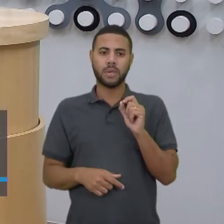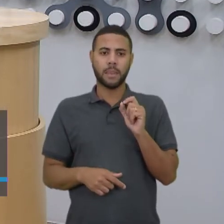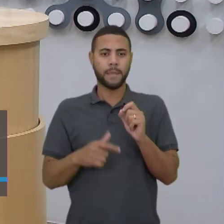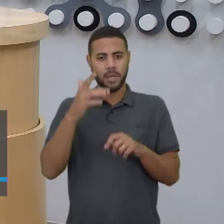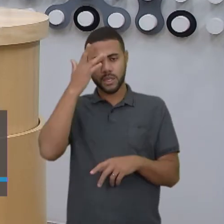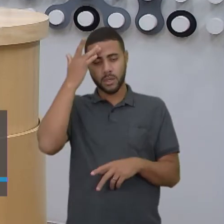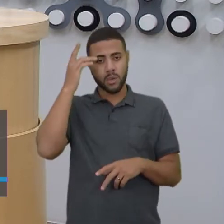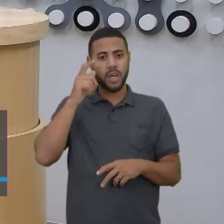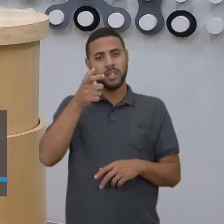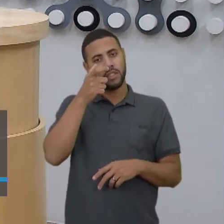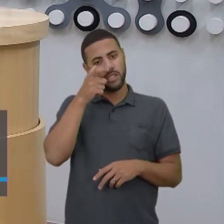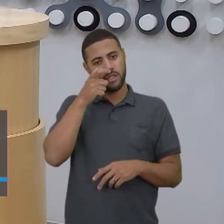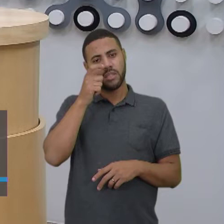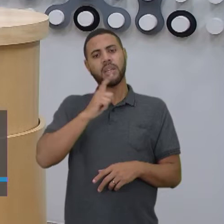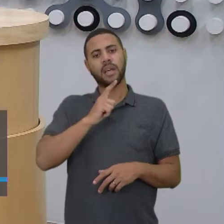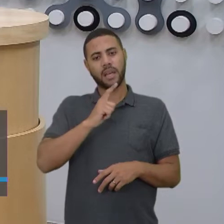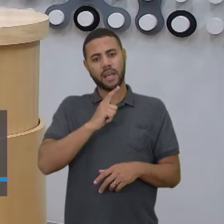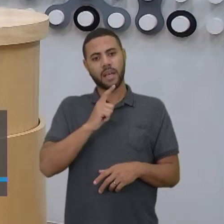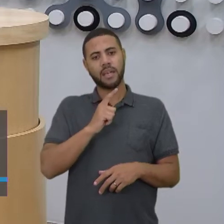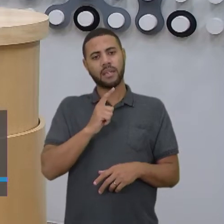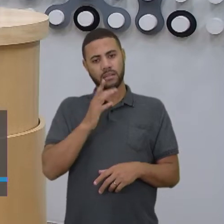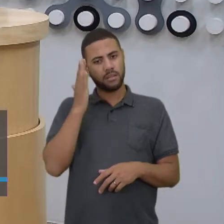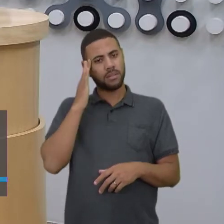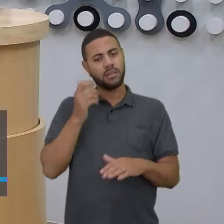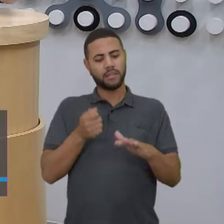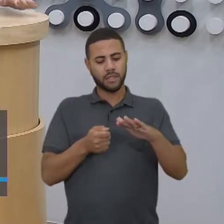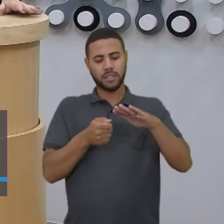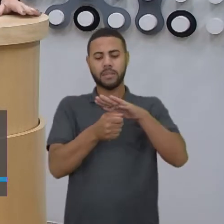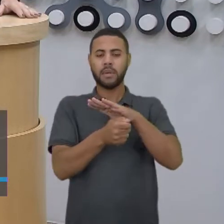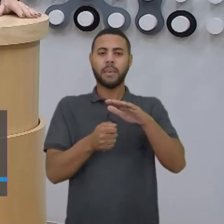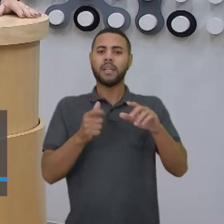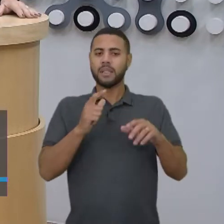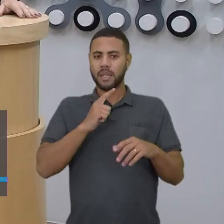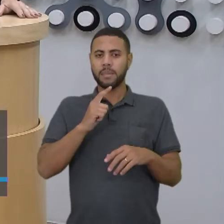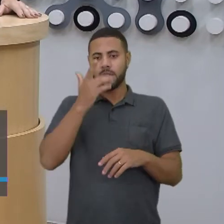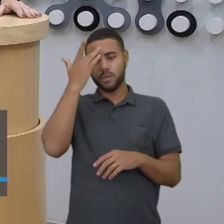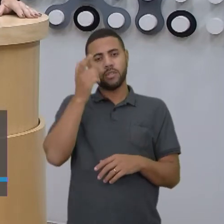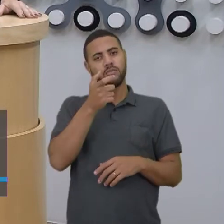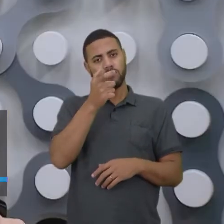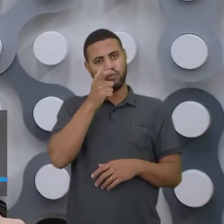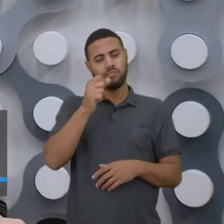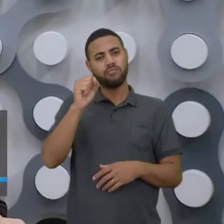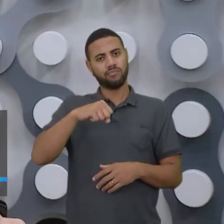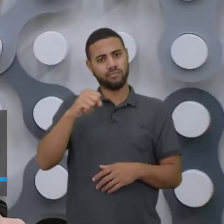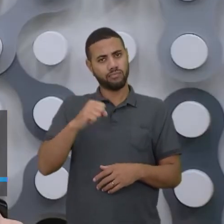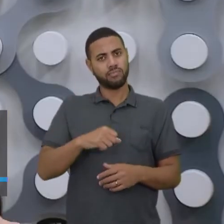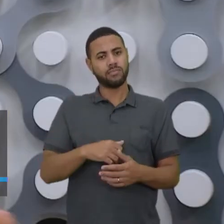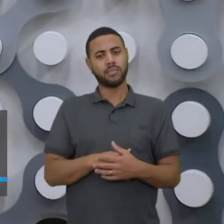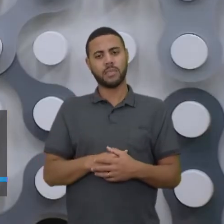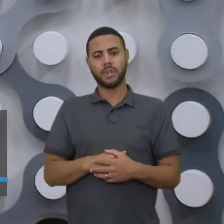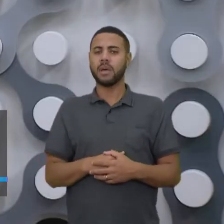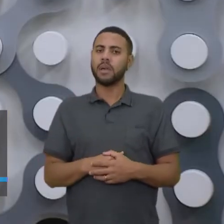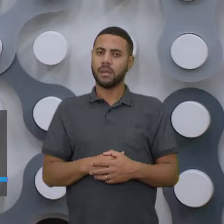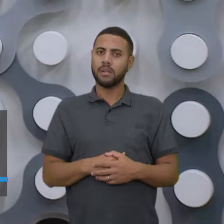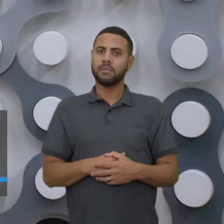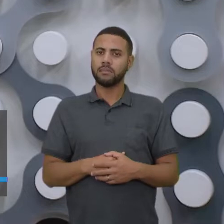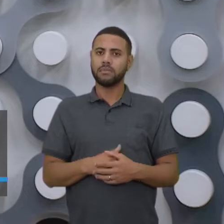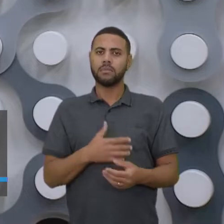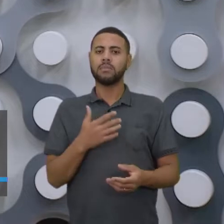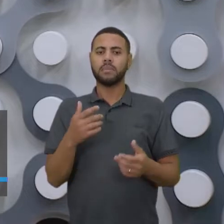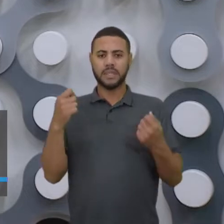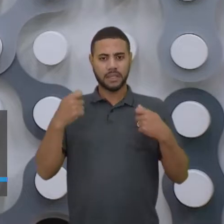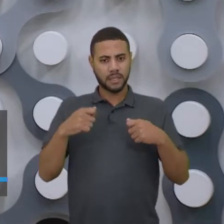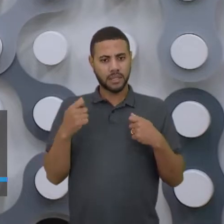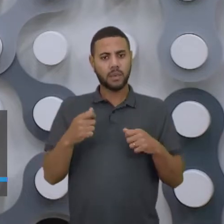para acompanhar? Haveria maior investimento, é claro. Mas haveria público? Professor Mauro, eu acredito que sim, eu acho que